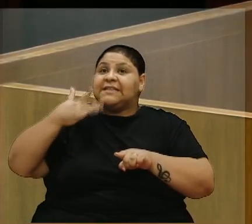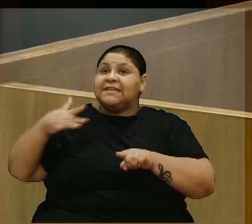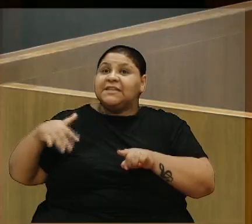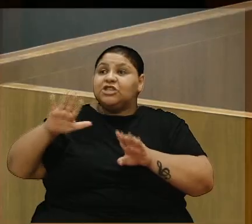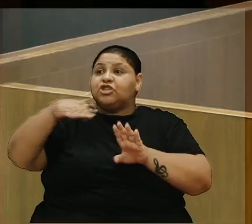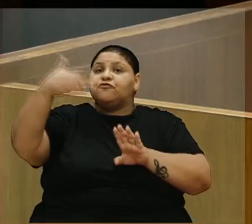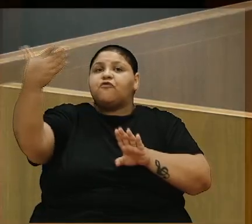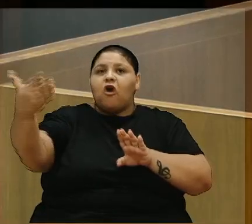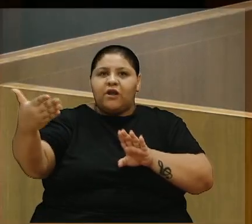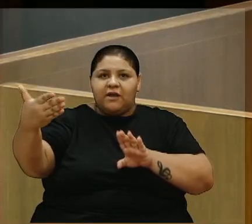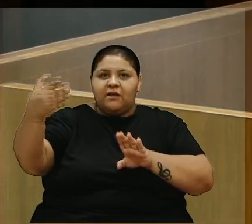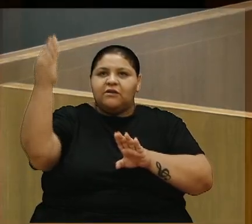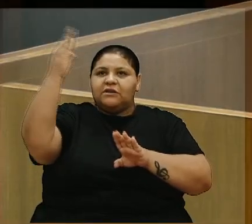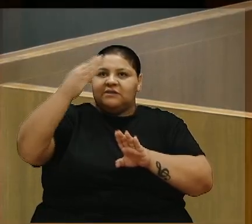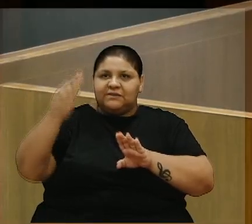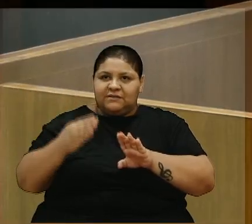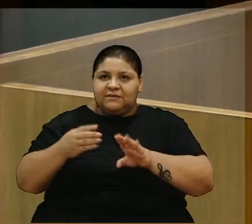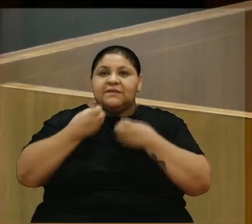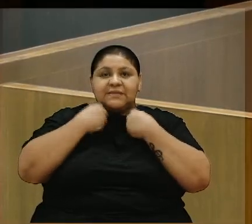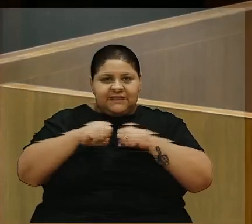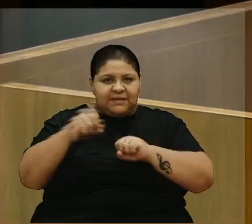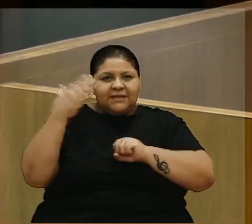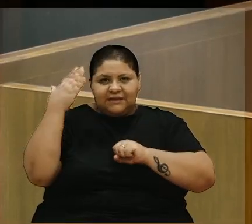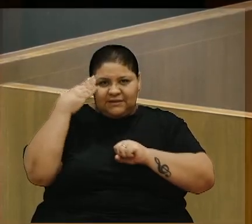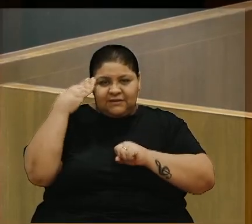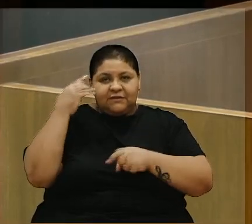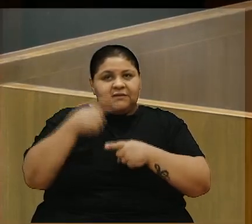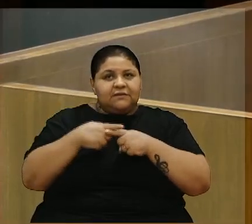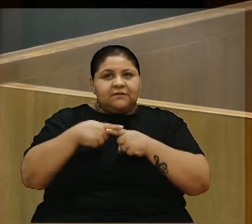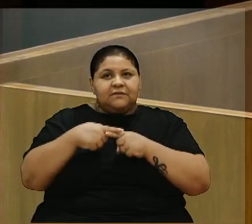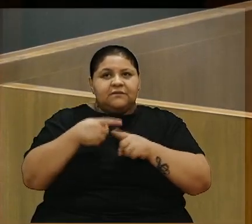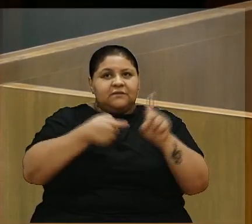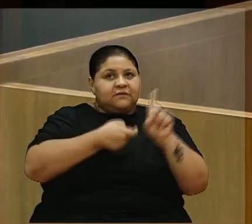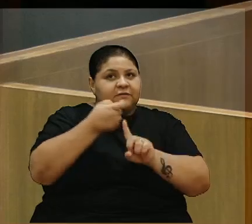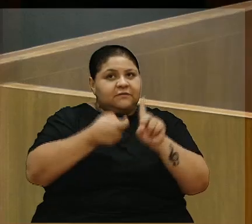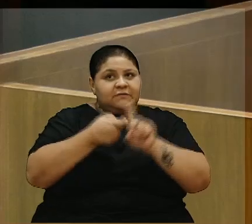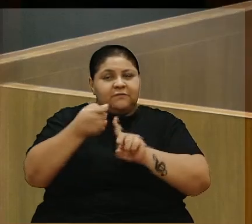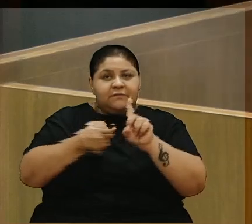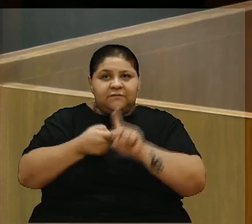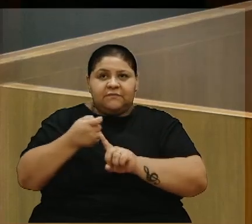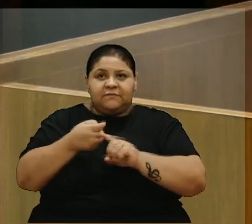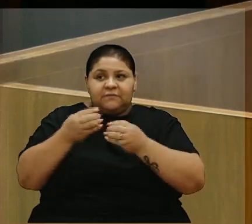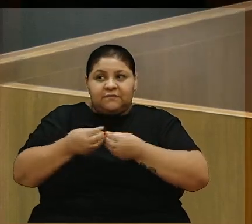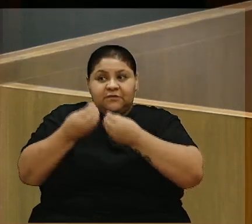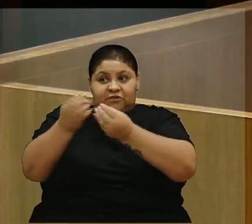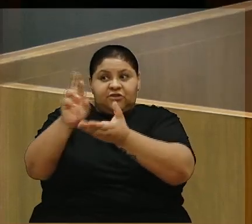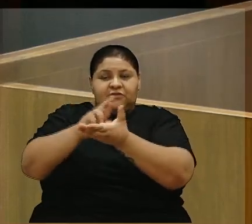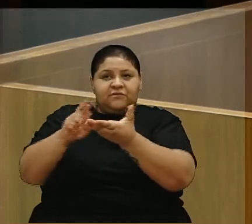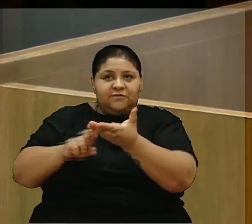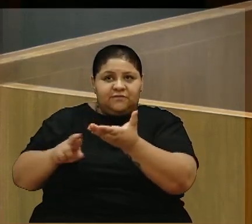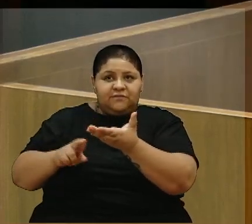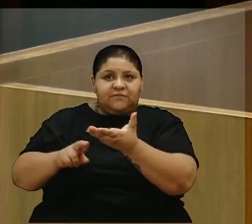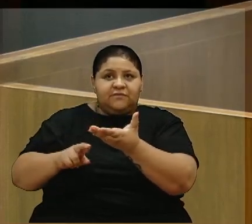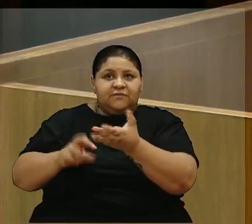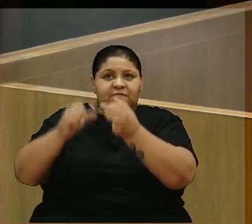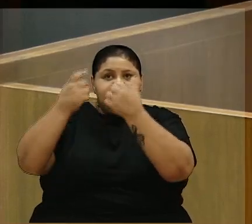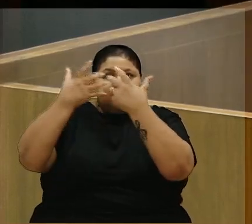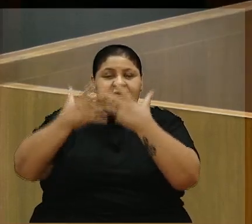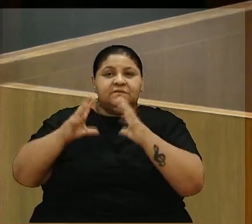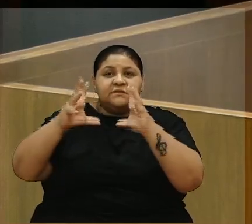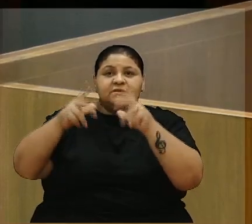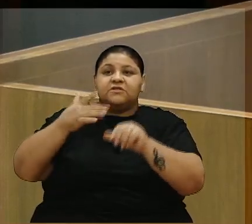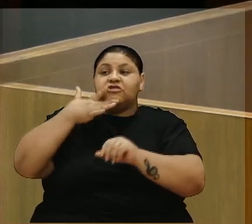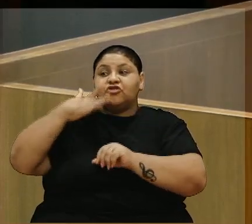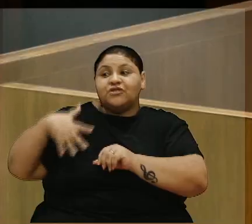estrangeiras, muitas. E a secretaria sabe, porque todos os meses a gente entrega um relatório no Drive dizendo quantas